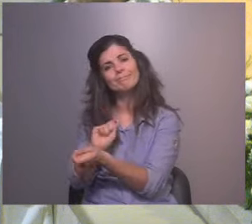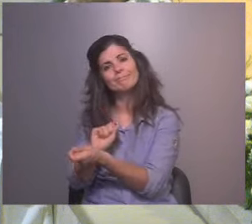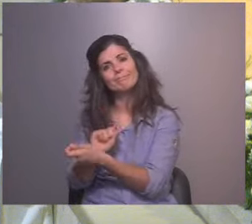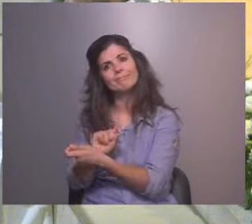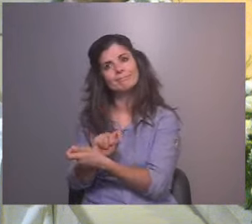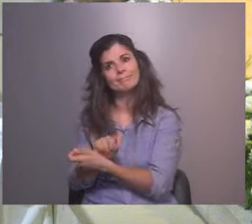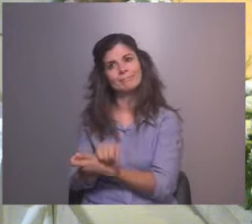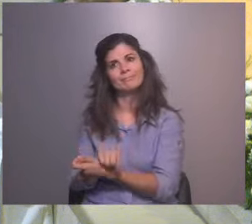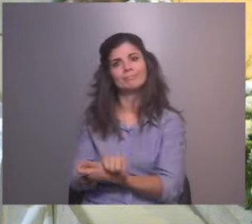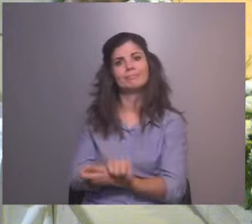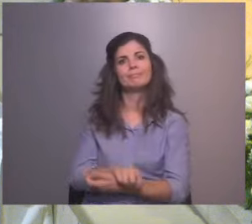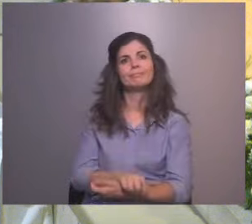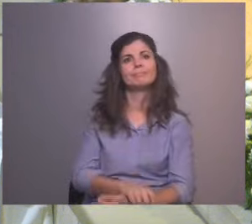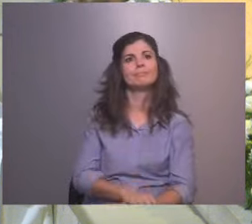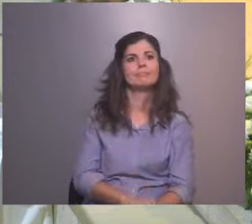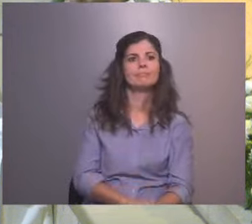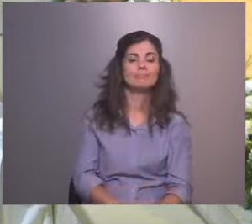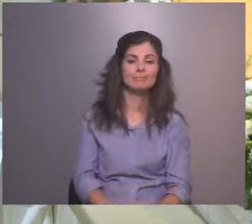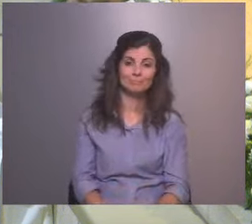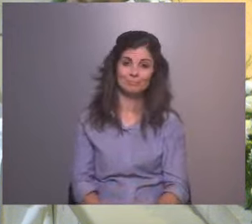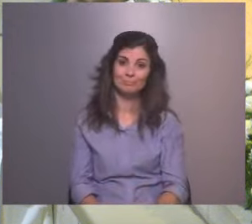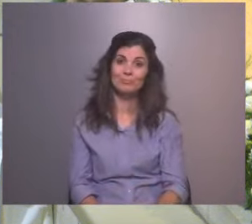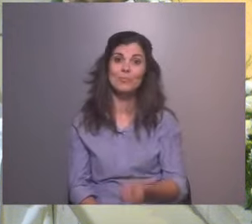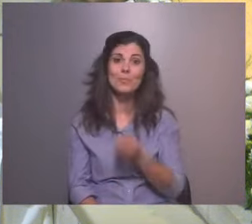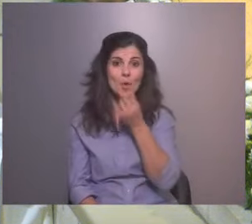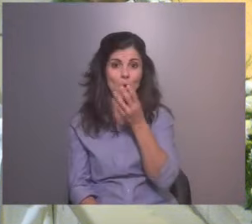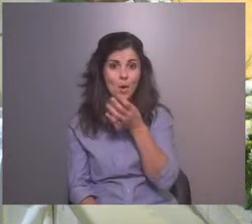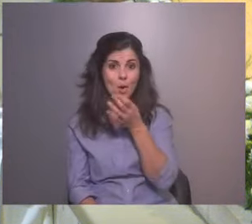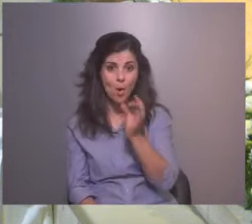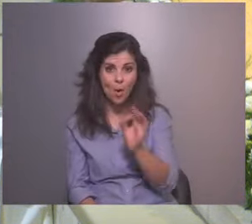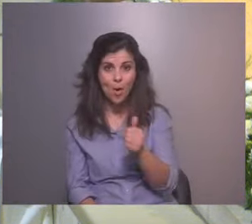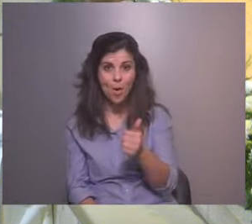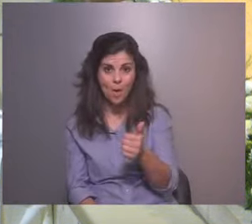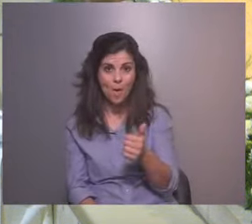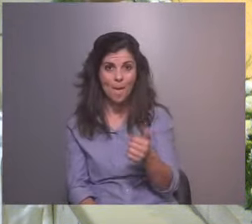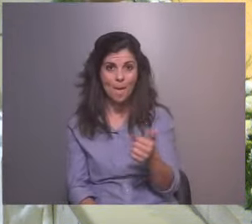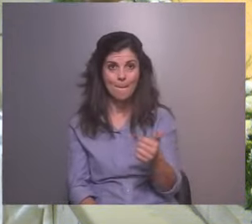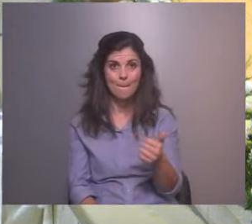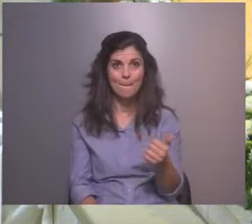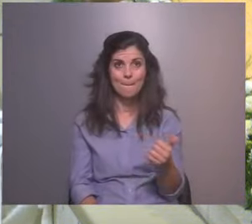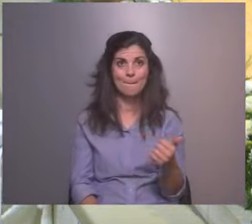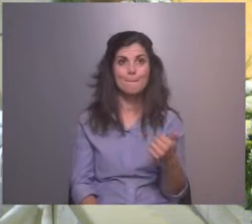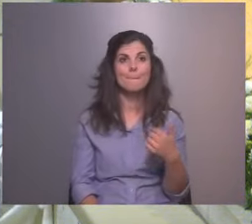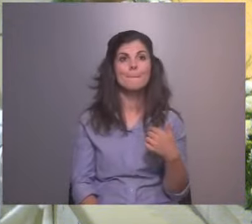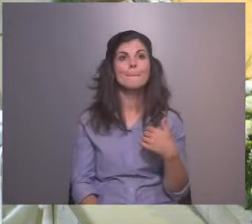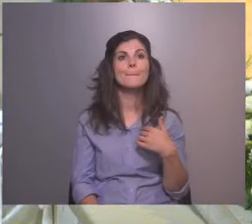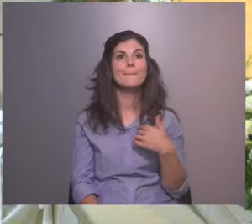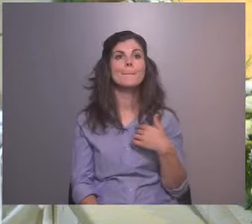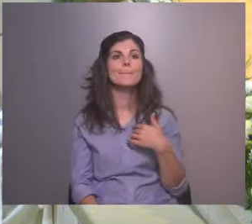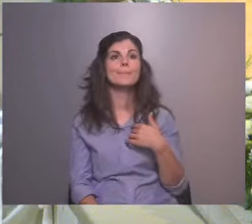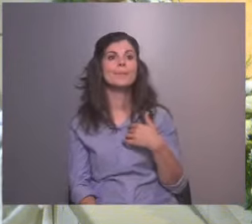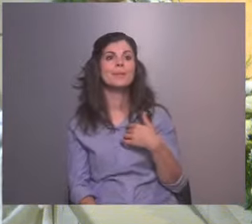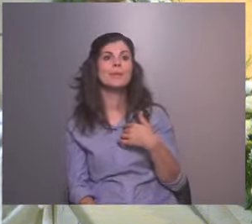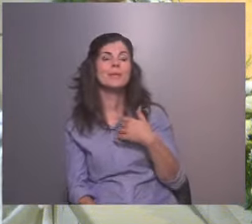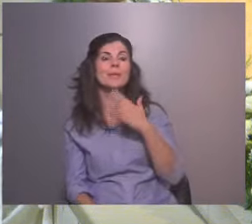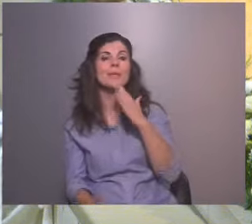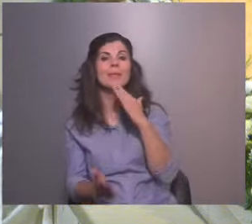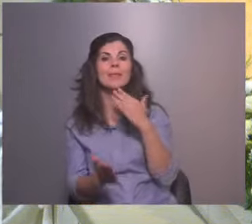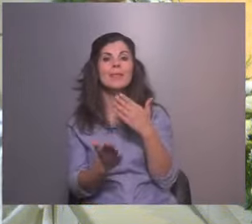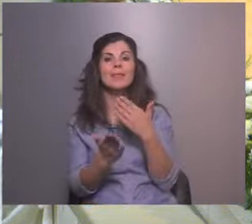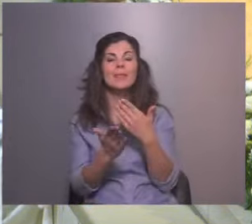Oh, muito bem. É por vosso amor,